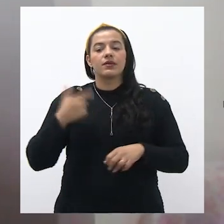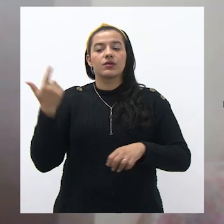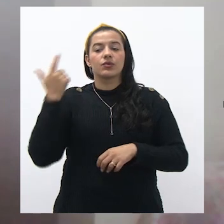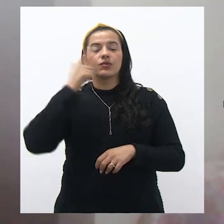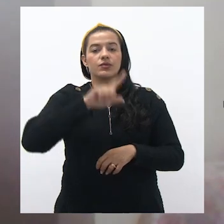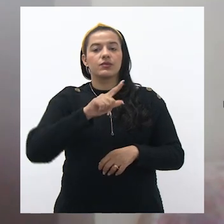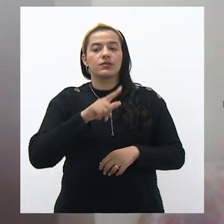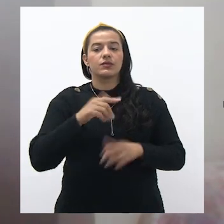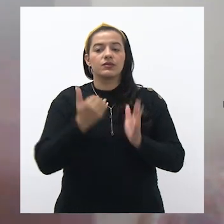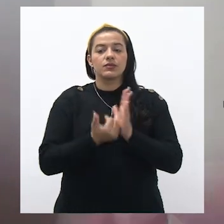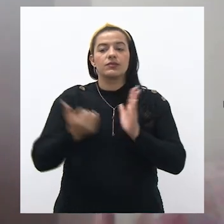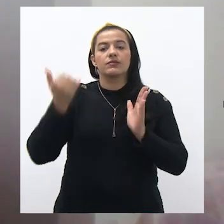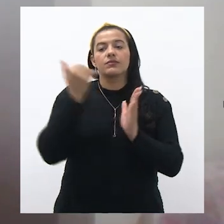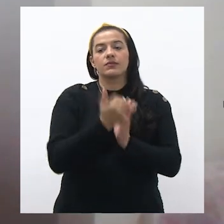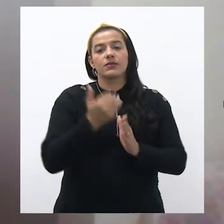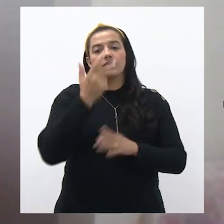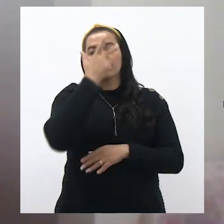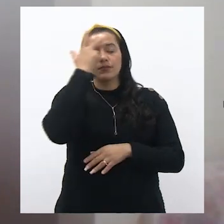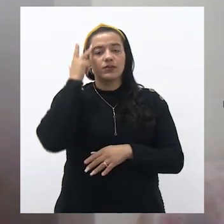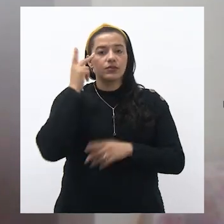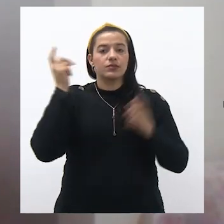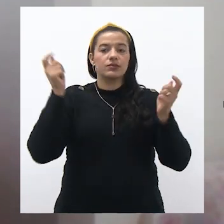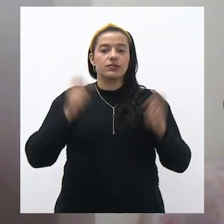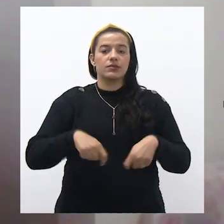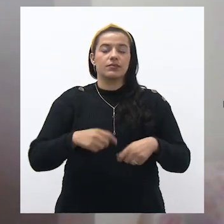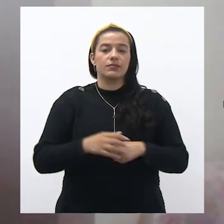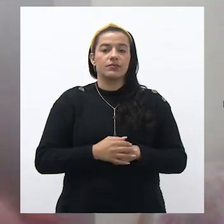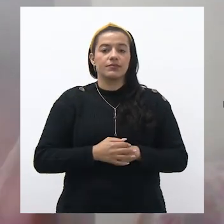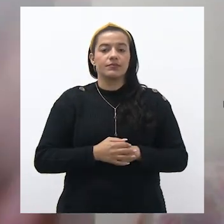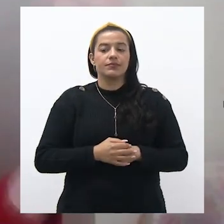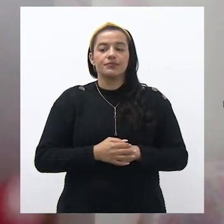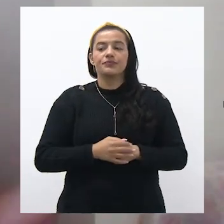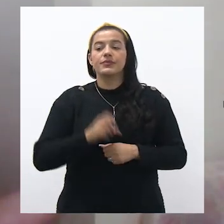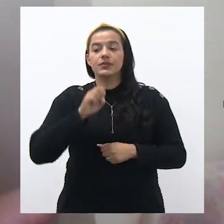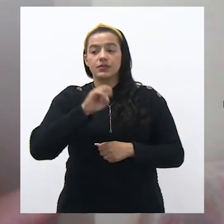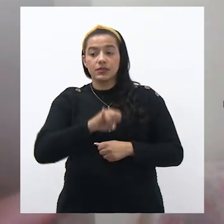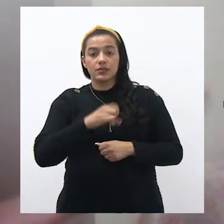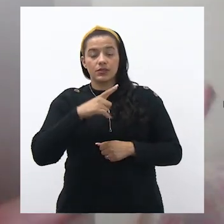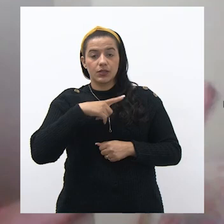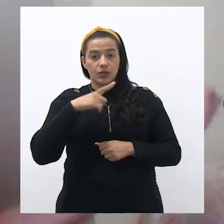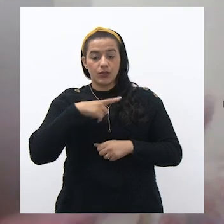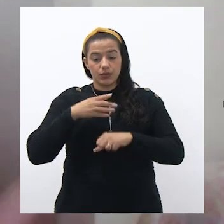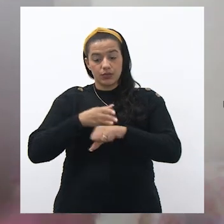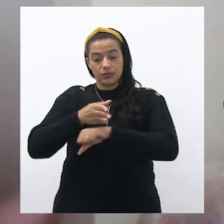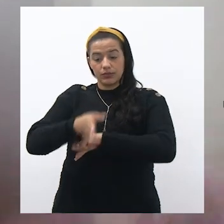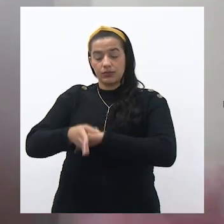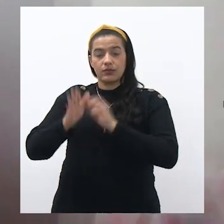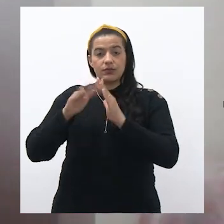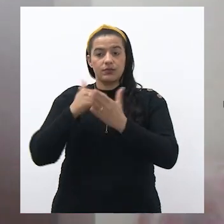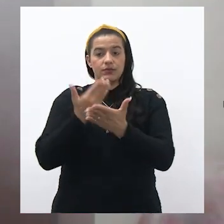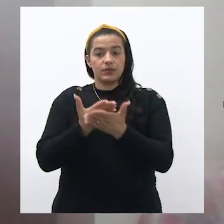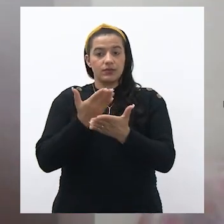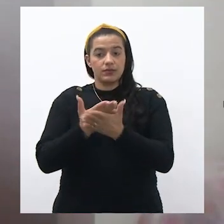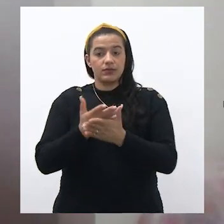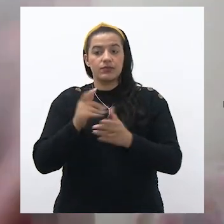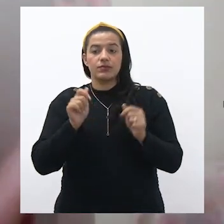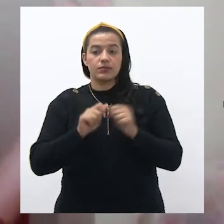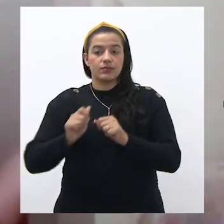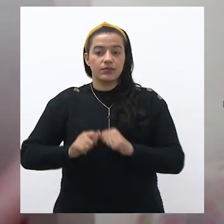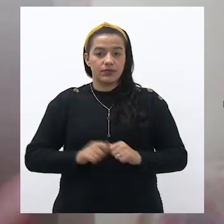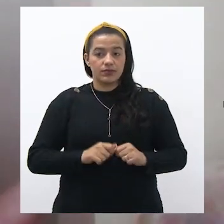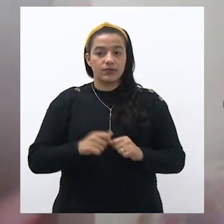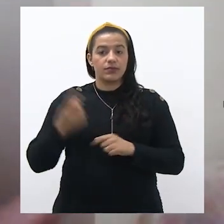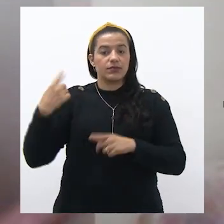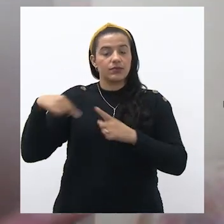cada vez com o maior número de pessoas possíveis. Então, assim, naquele que eu ia para a escola, né, do jeito que eu fazia